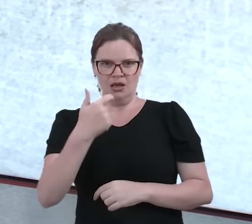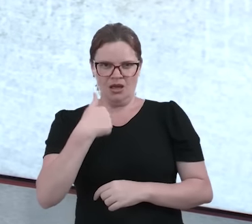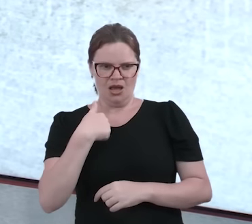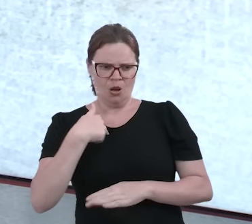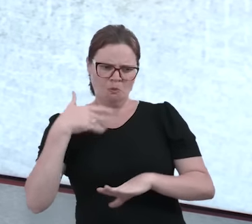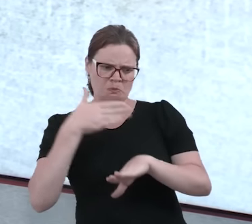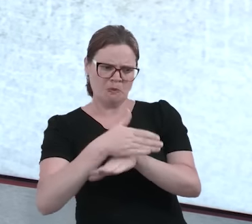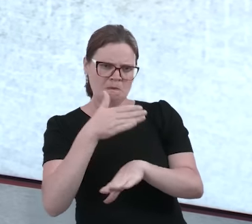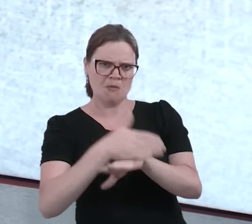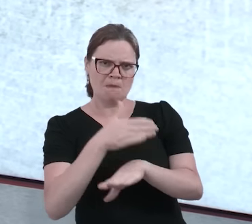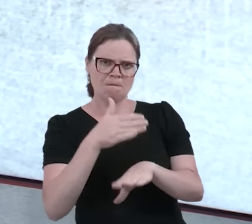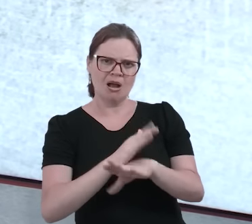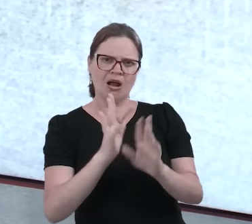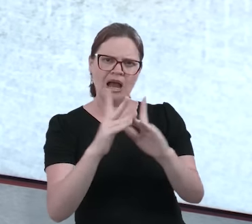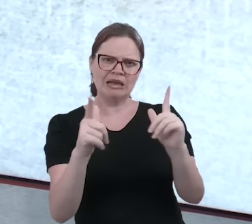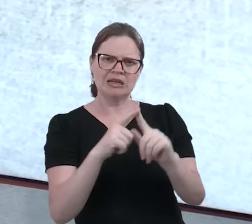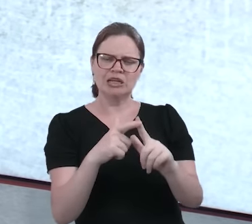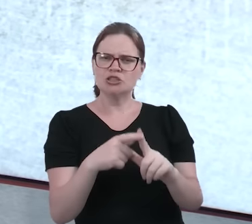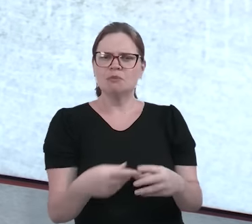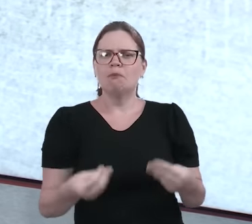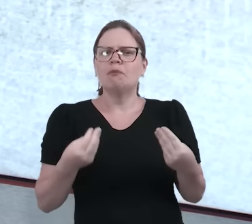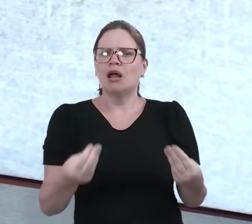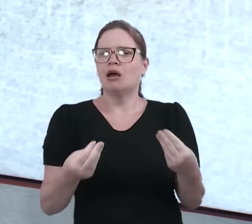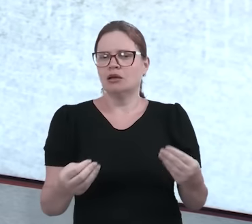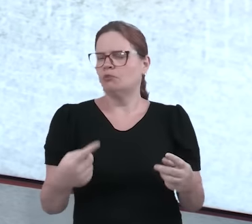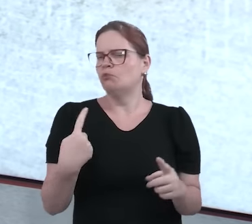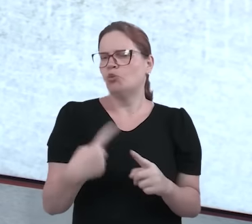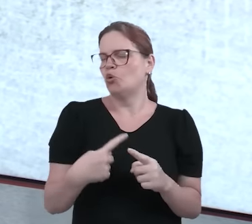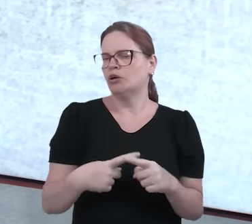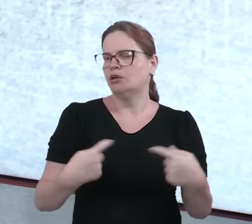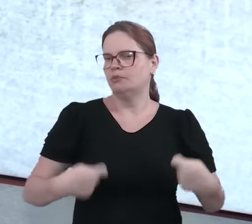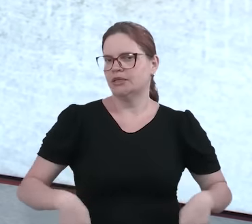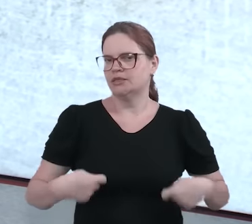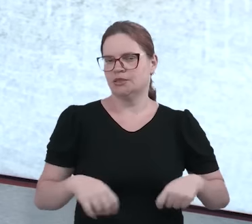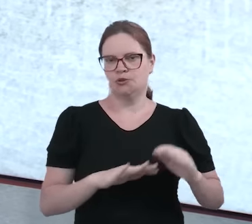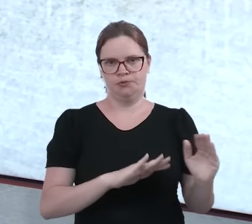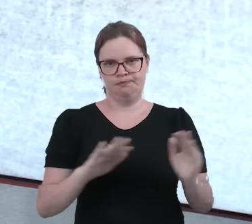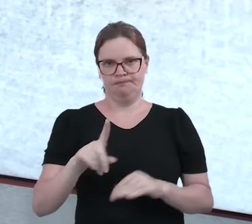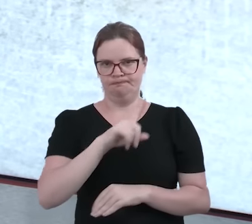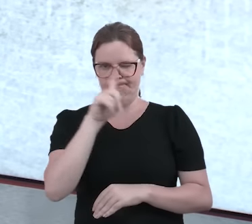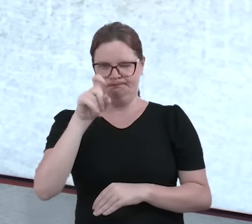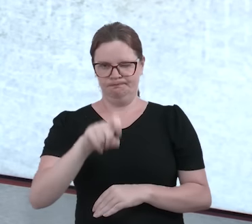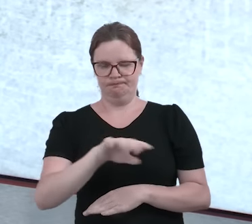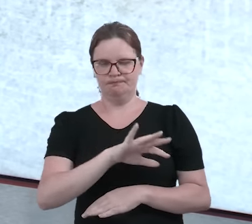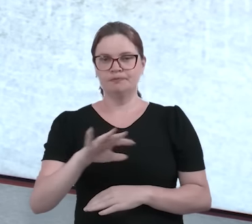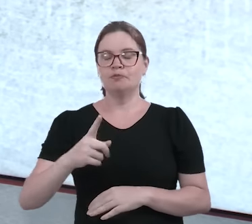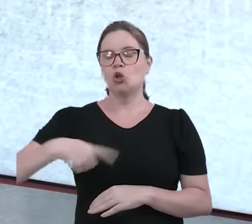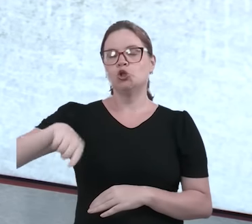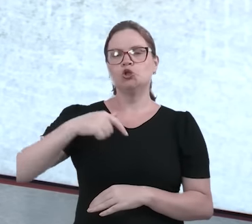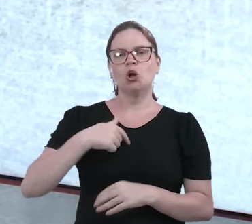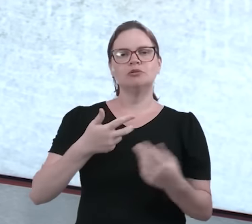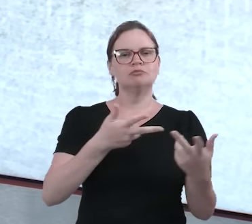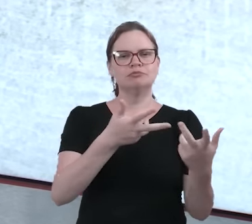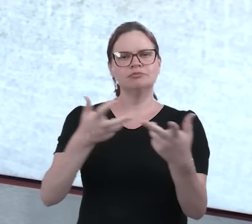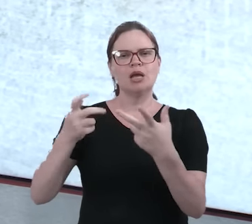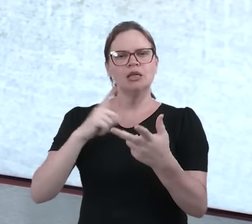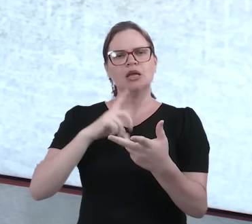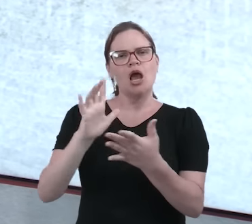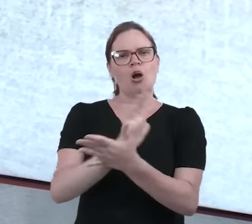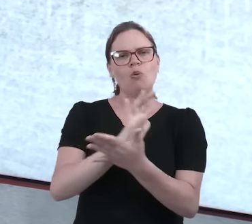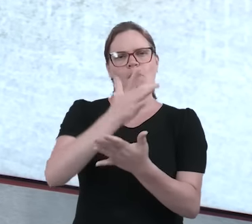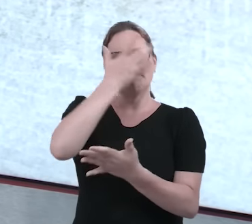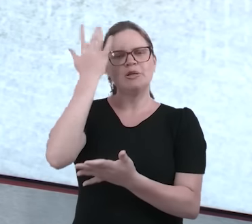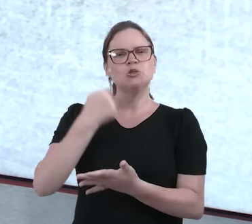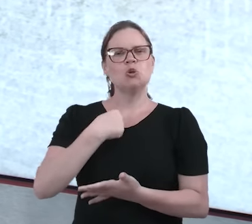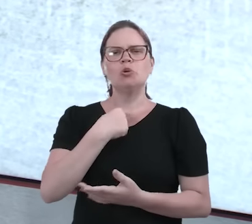a igreja? Muito bem. Com certa frequência, nós temos encontrado pessoas com esse tipo de indagação.